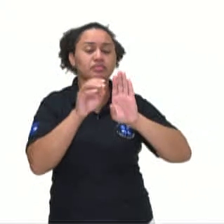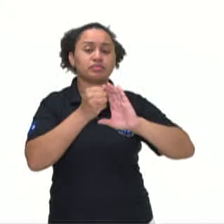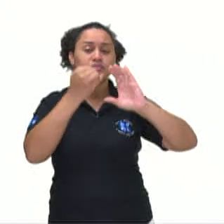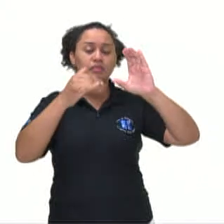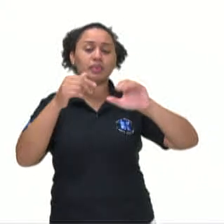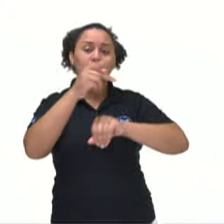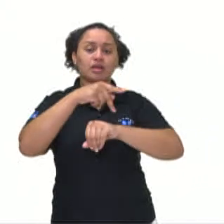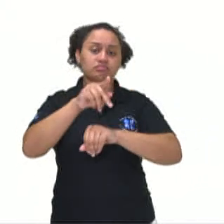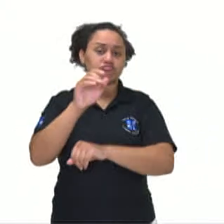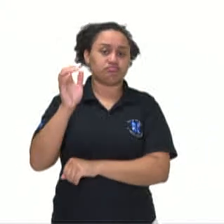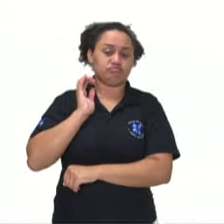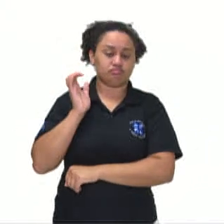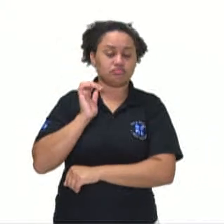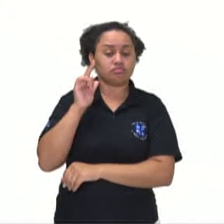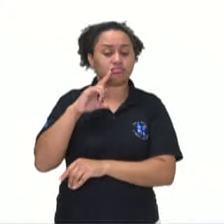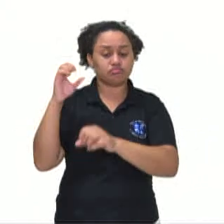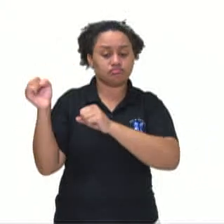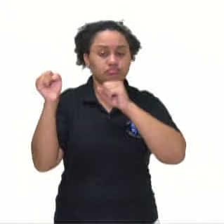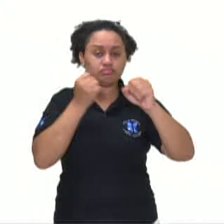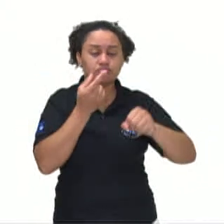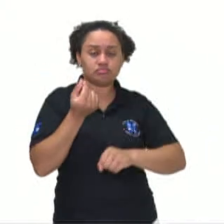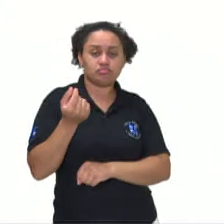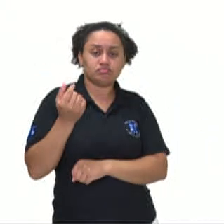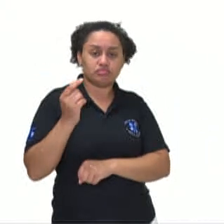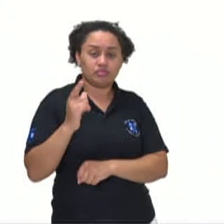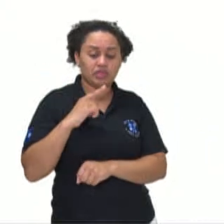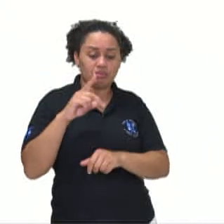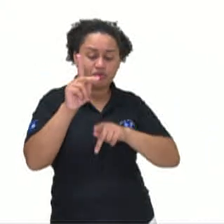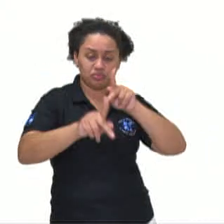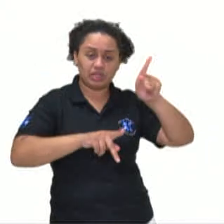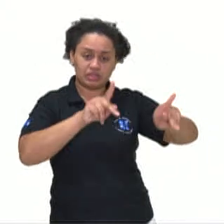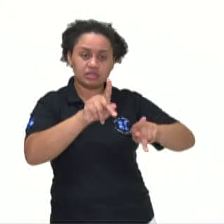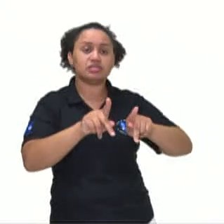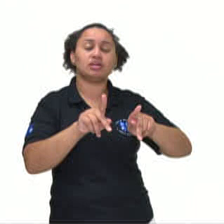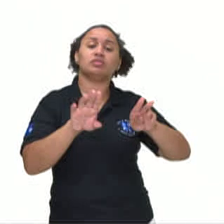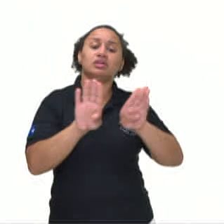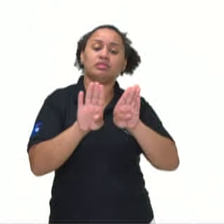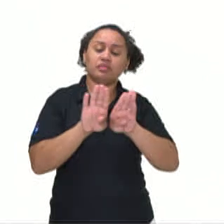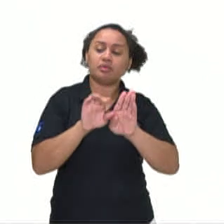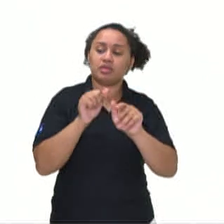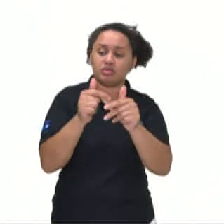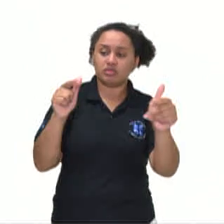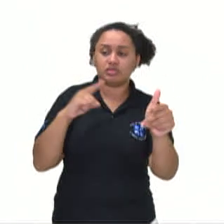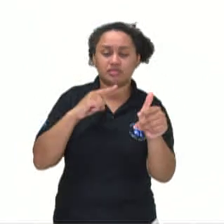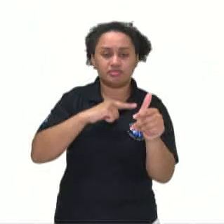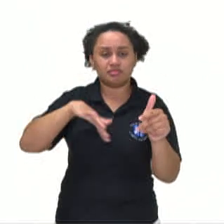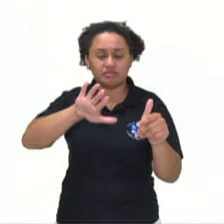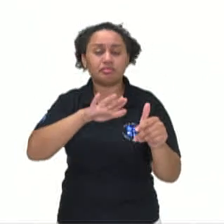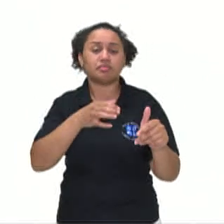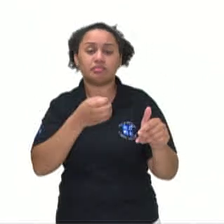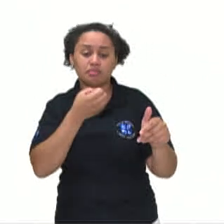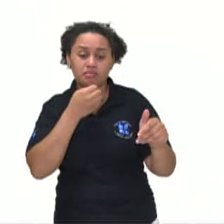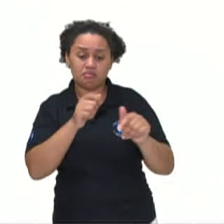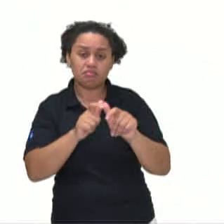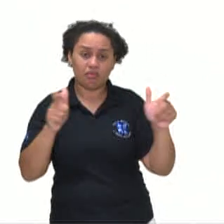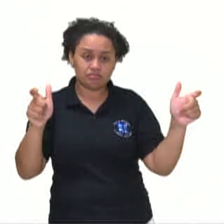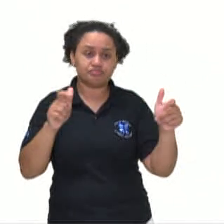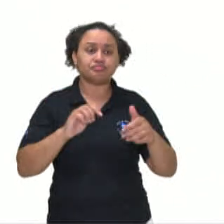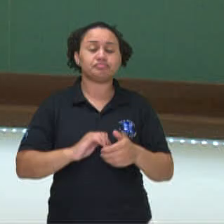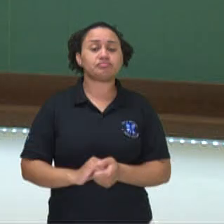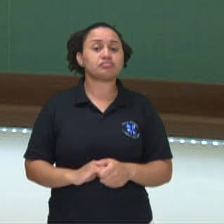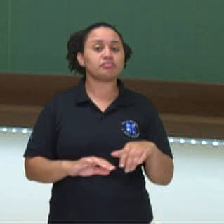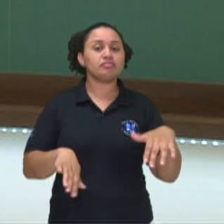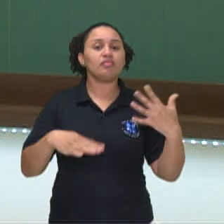ricos, aonde o alto poder aquisitivo da população, a oferta de bens e serviços, ela é muito grande.